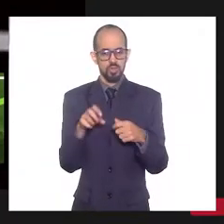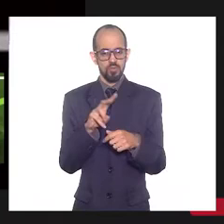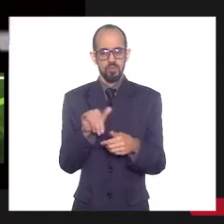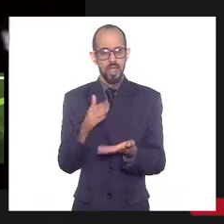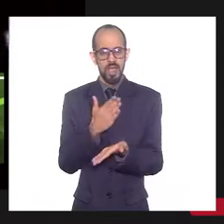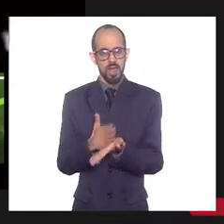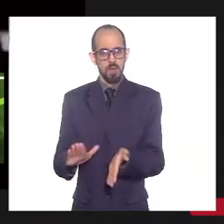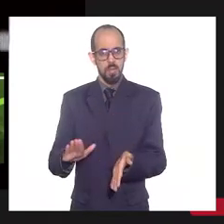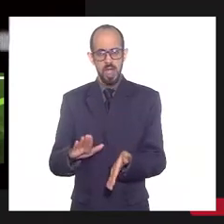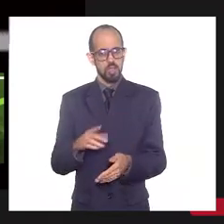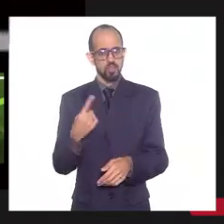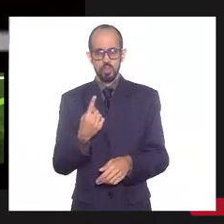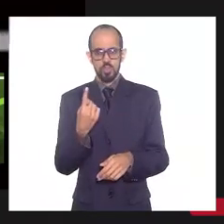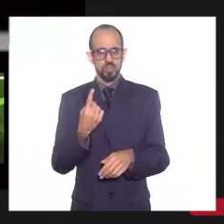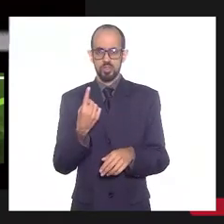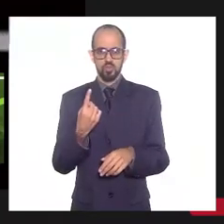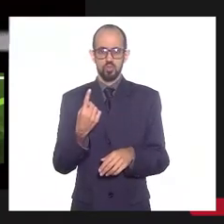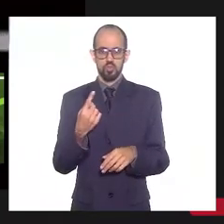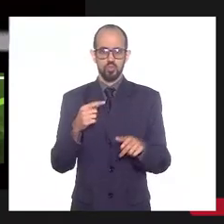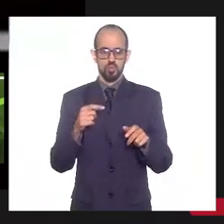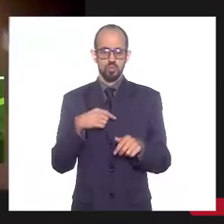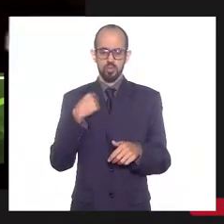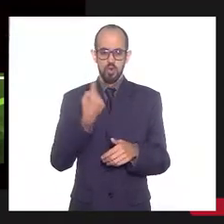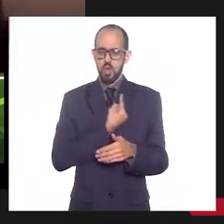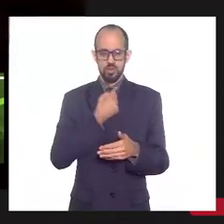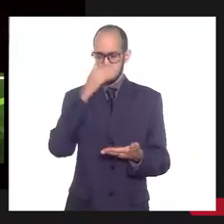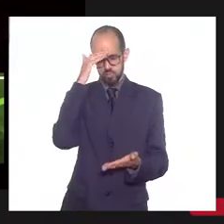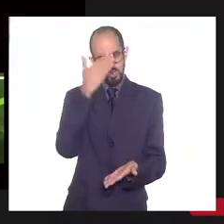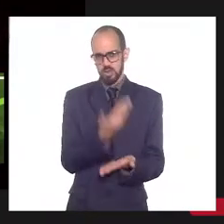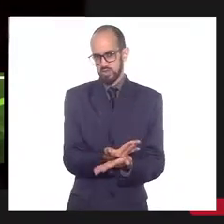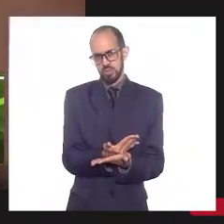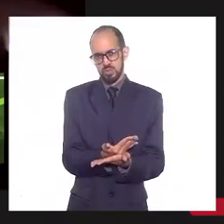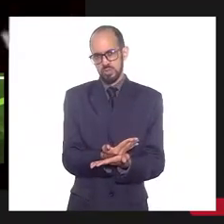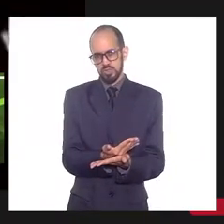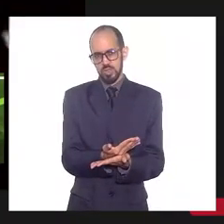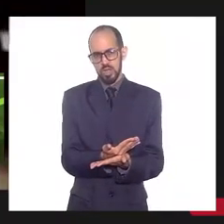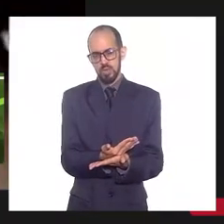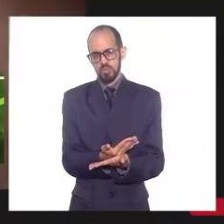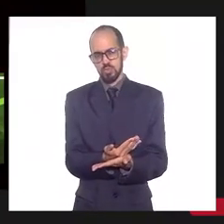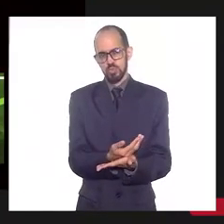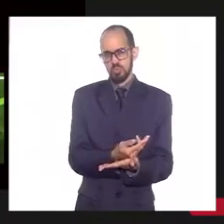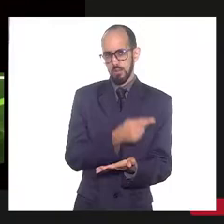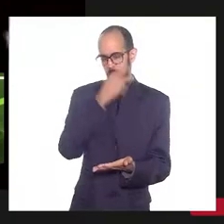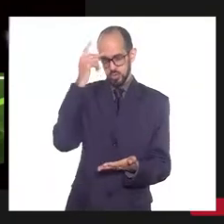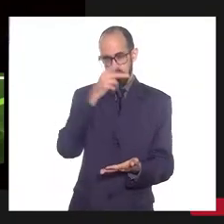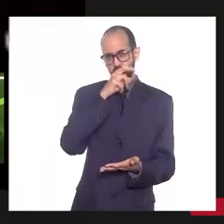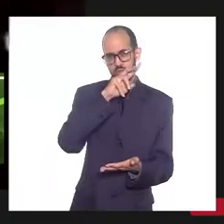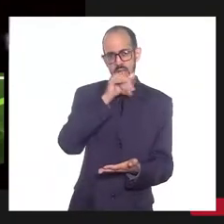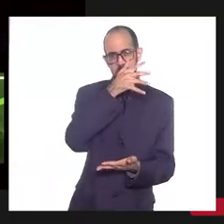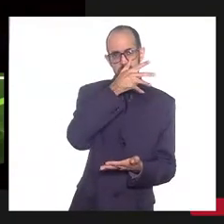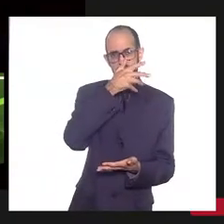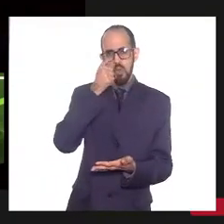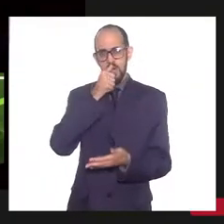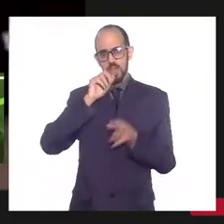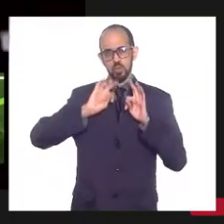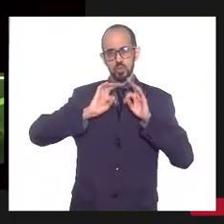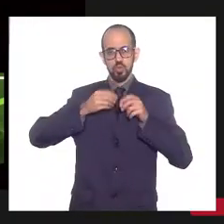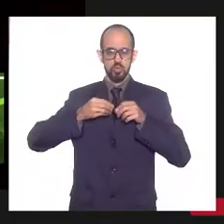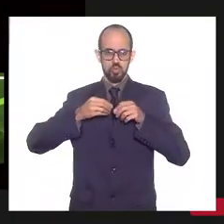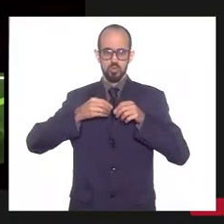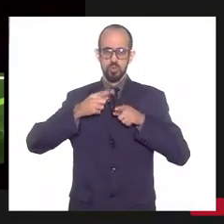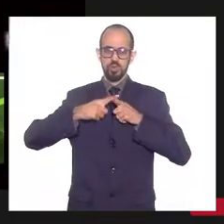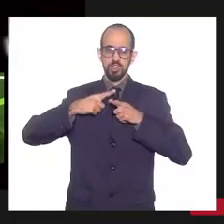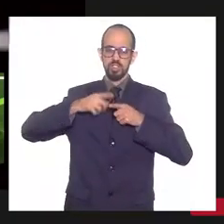isso sozinho ou não a gente aqui não acredita nos relógios super-heróis que vão resolver todas as questões pendentes da